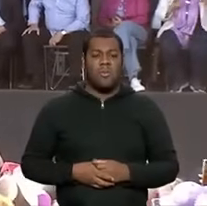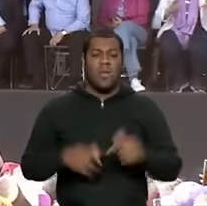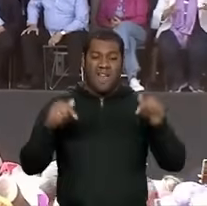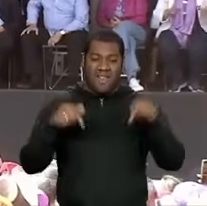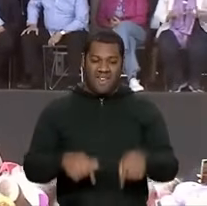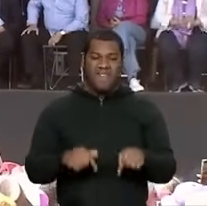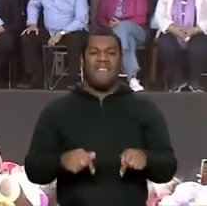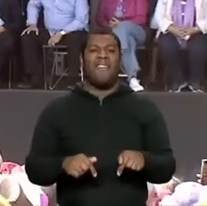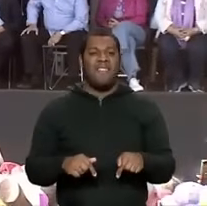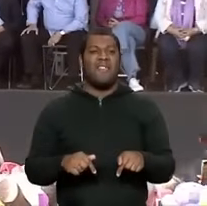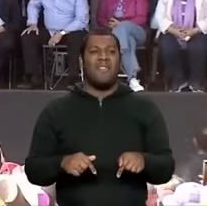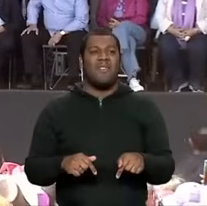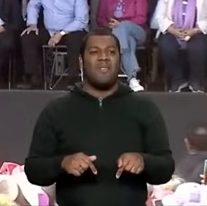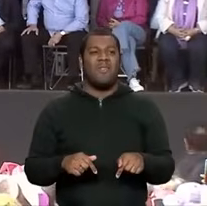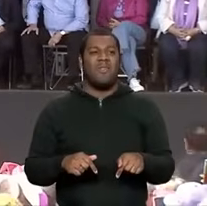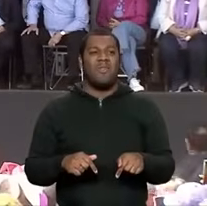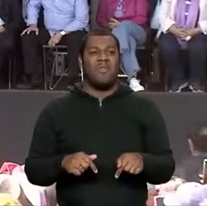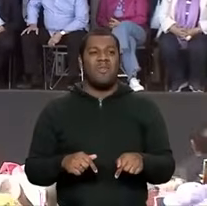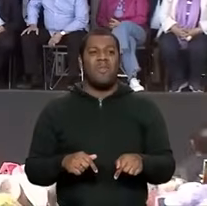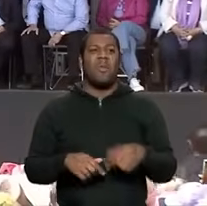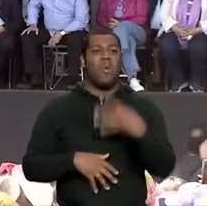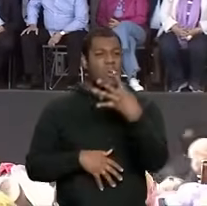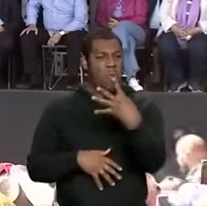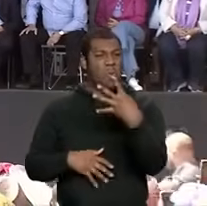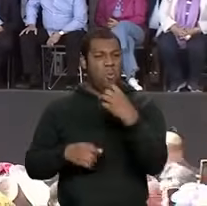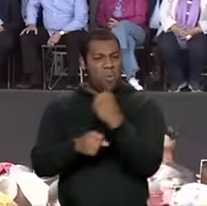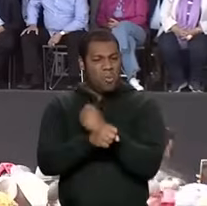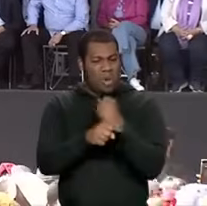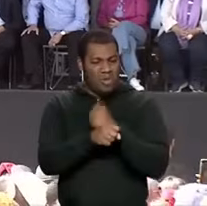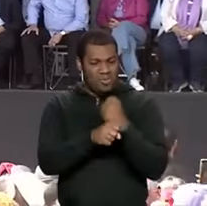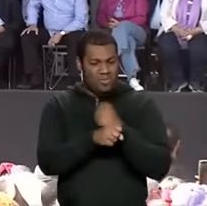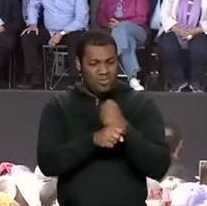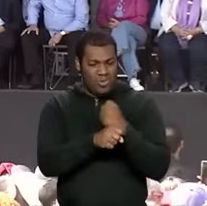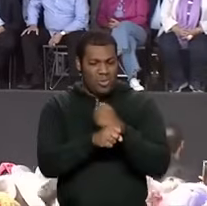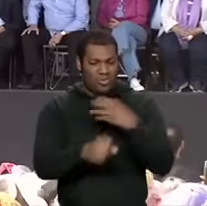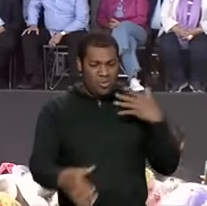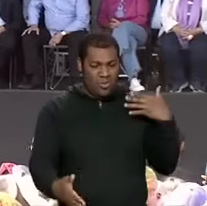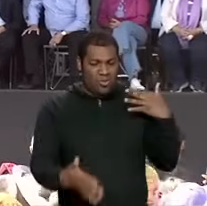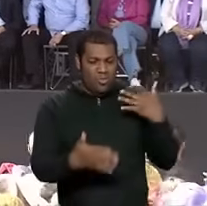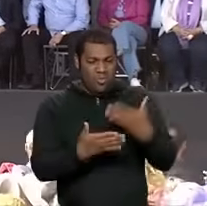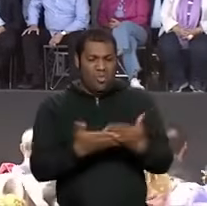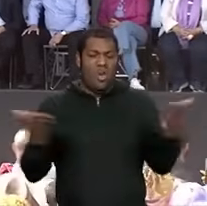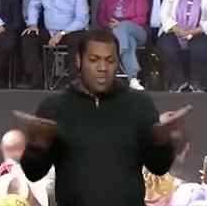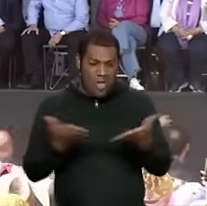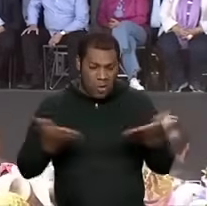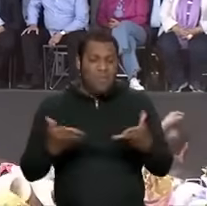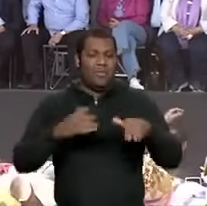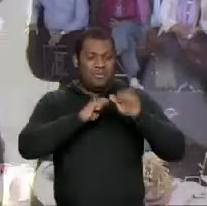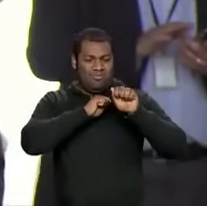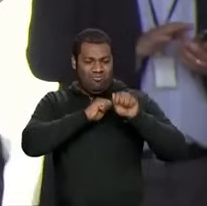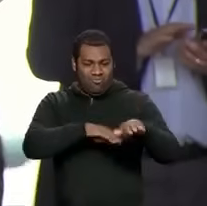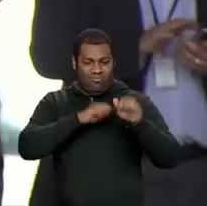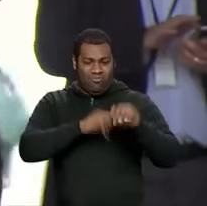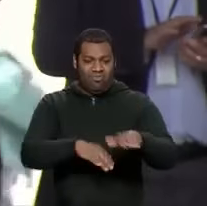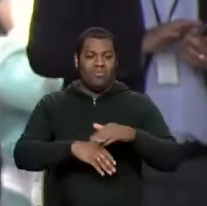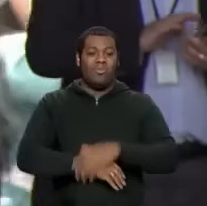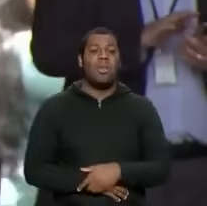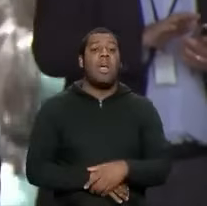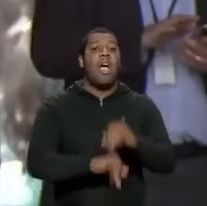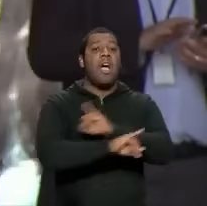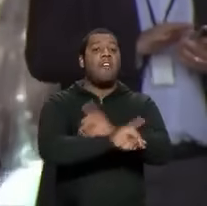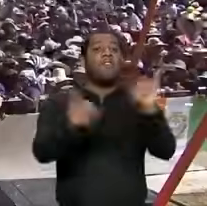coroando esse momento que de quase quatro anos nós estamos marchando então minhas queridas Margaridas